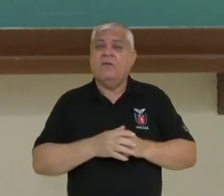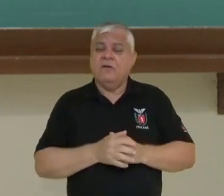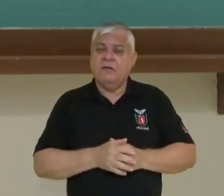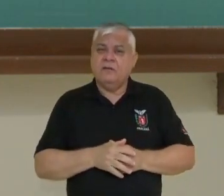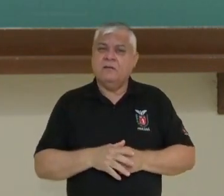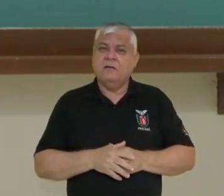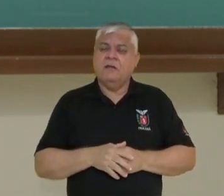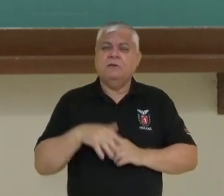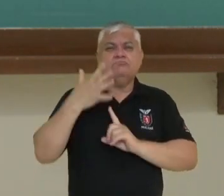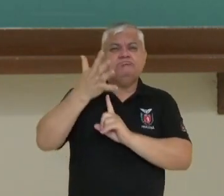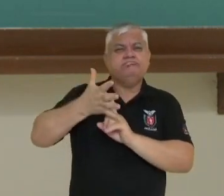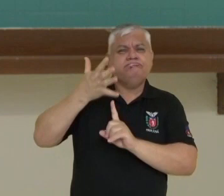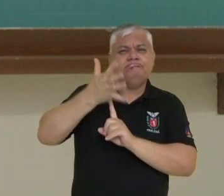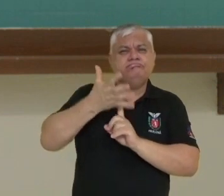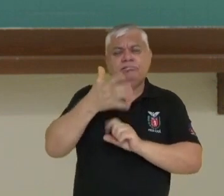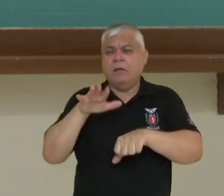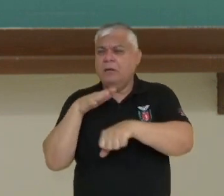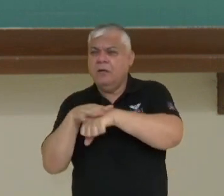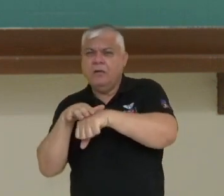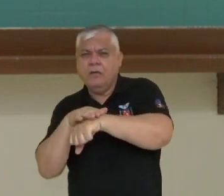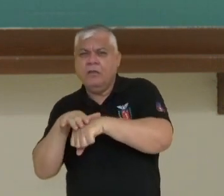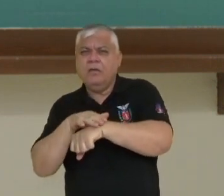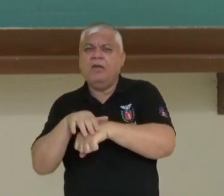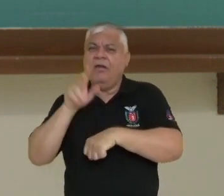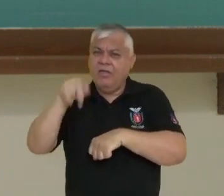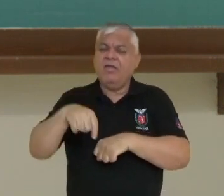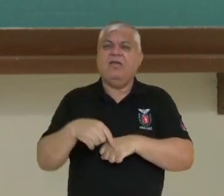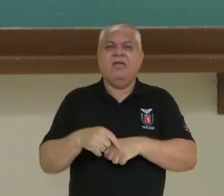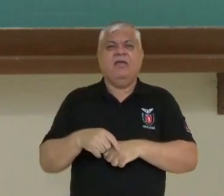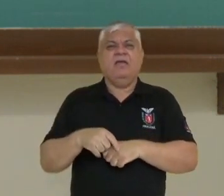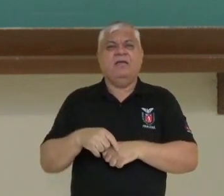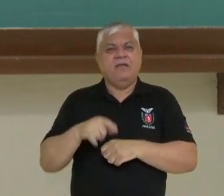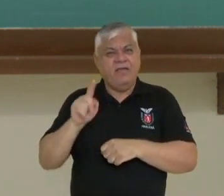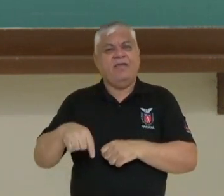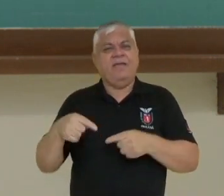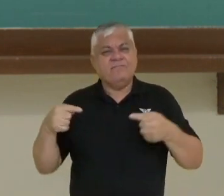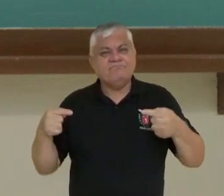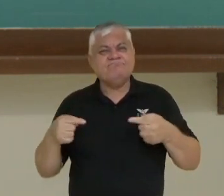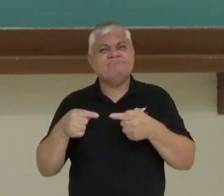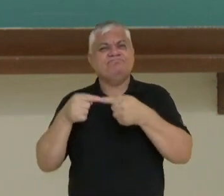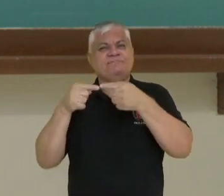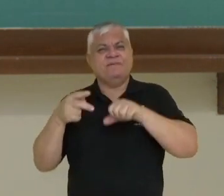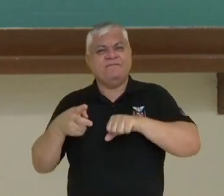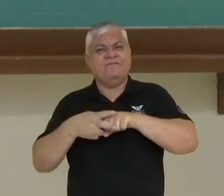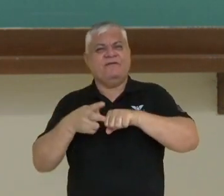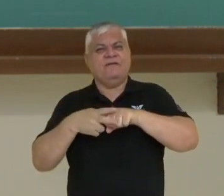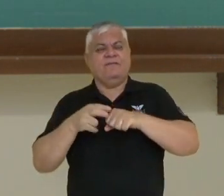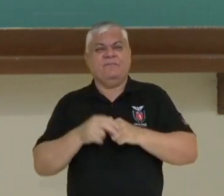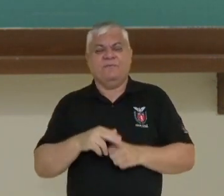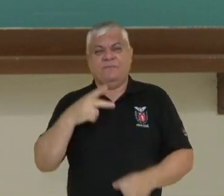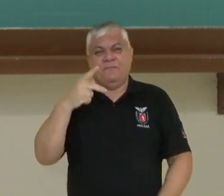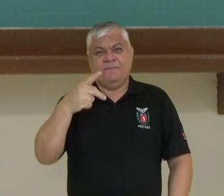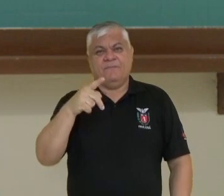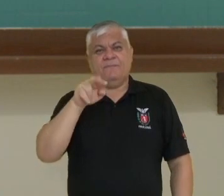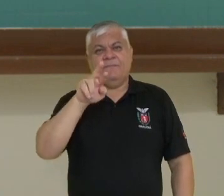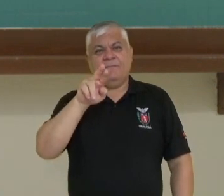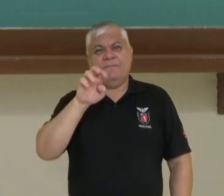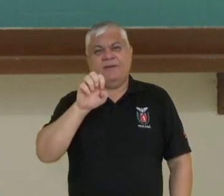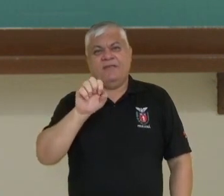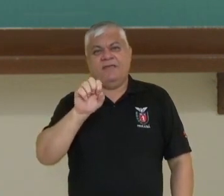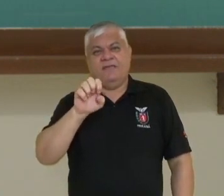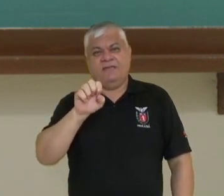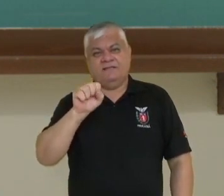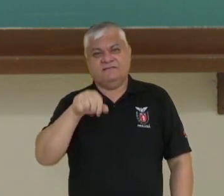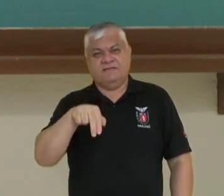no momento que eu estou conversando, né, explicando a você, então eu estou usando o tempo presente,